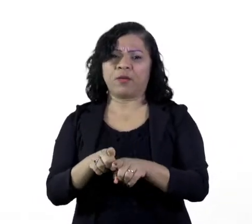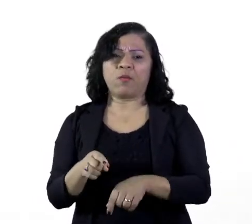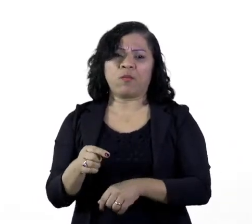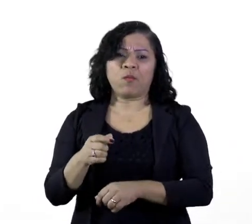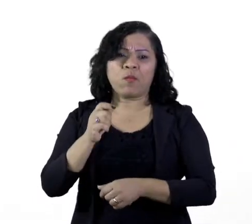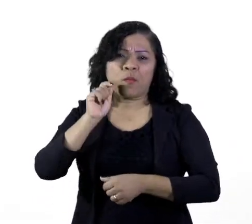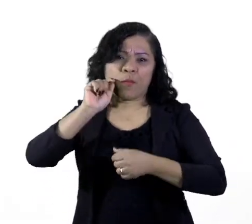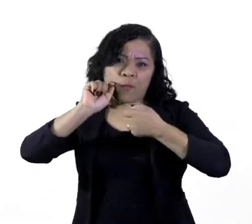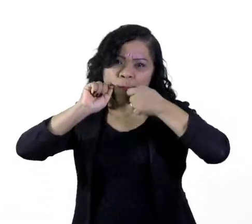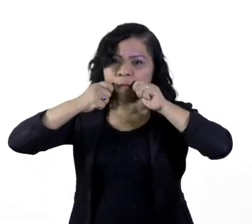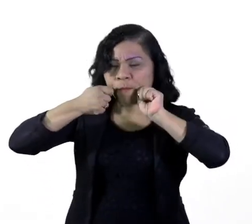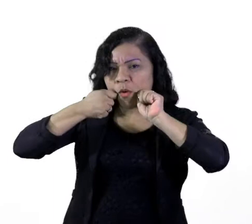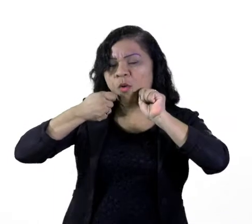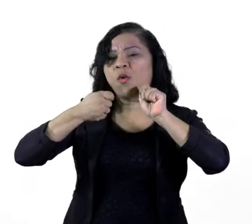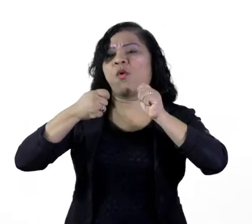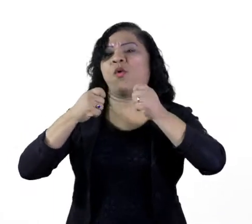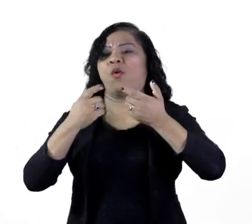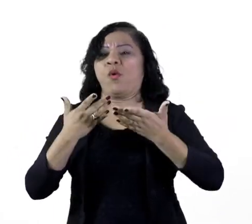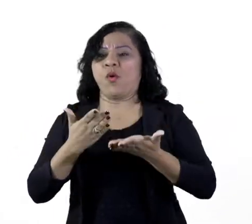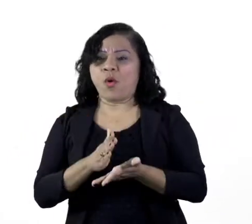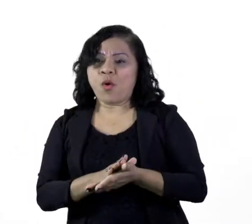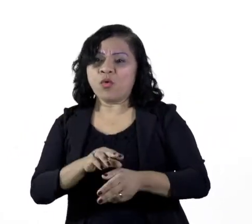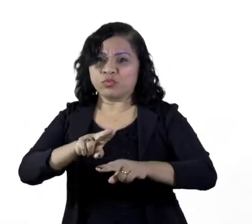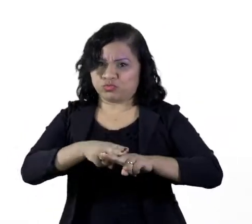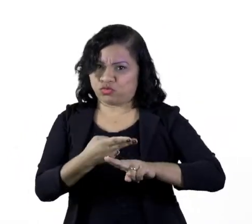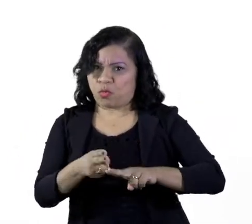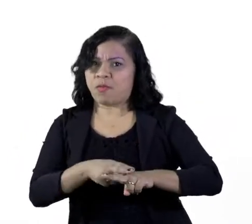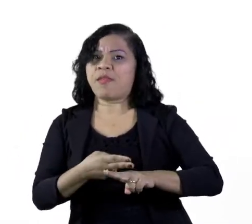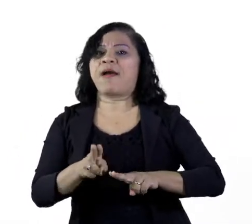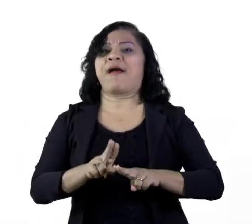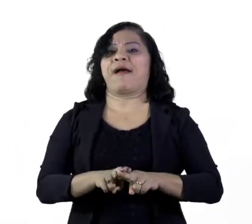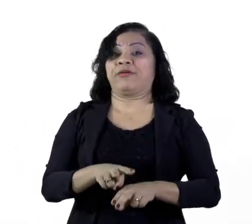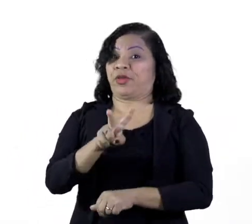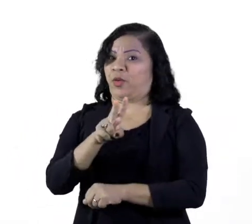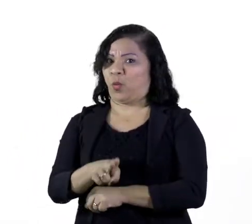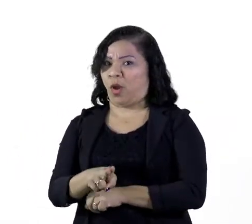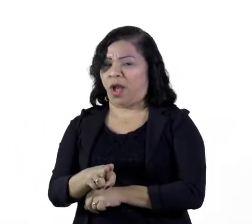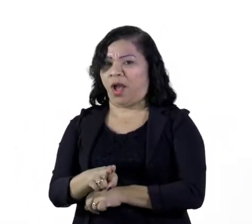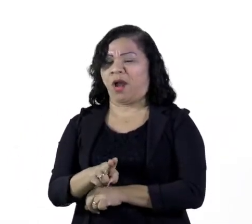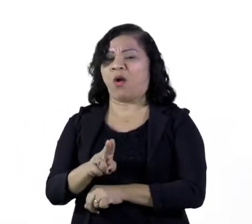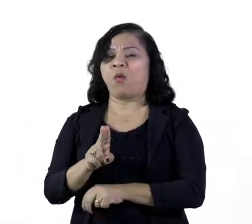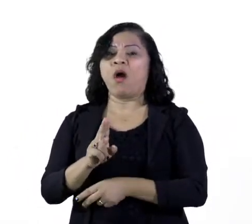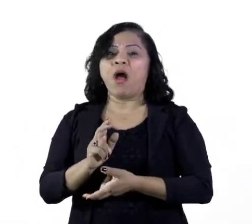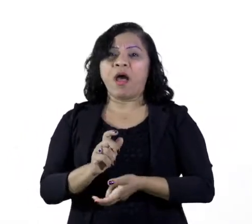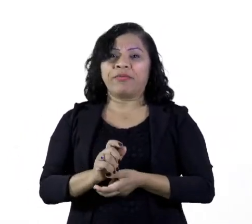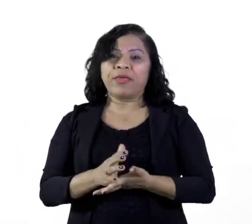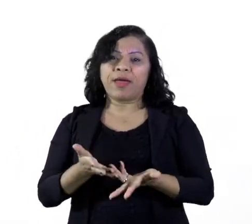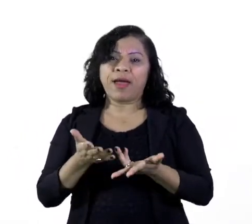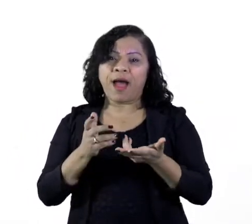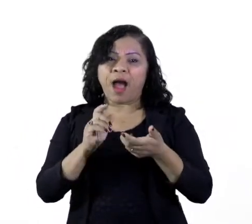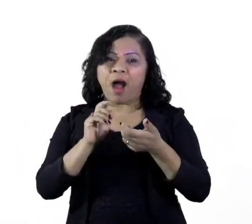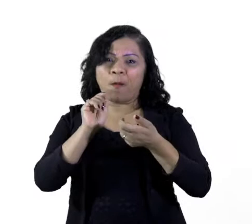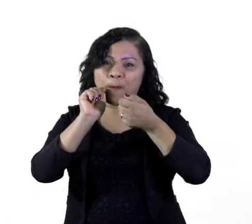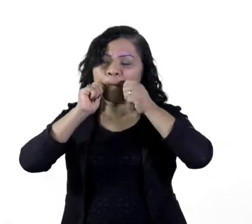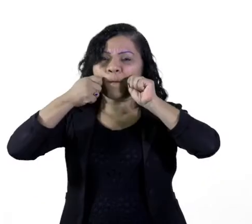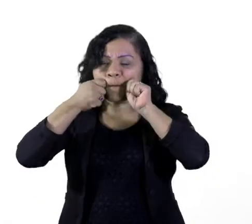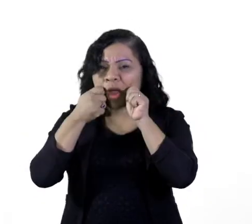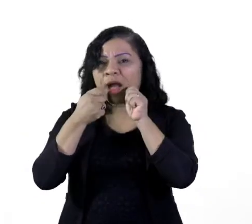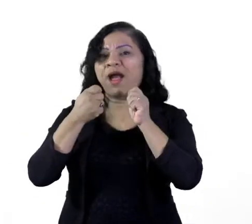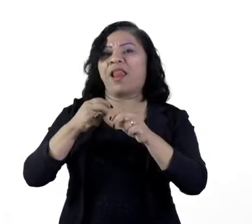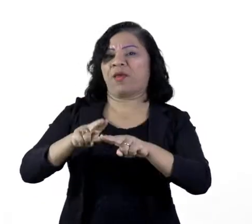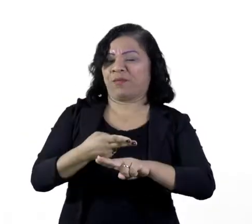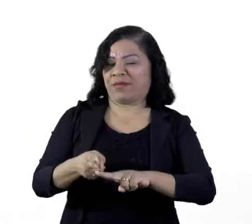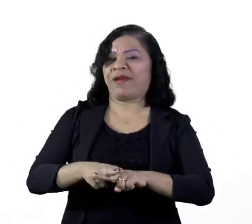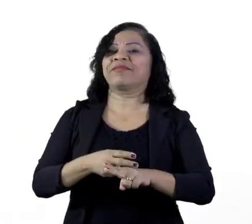um bombom, né? Como você preferir chamar. E um brigadeiro é igual a um brigadeiro e uma bala. A sentença também